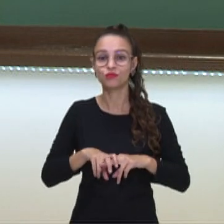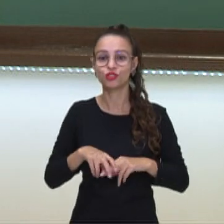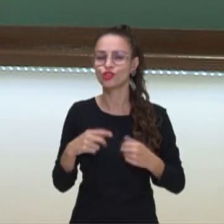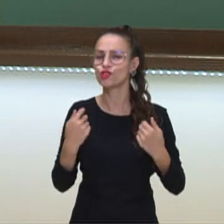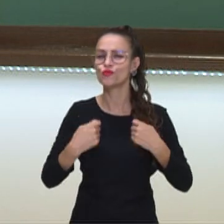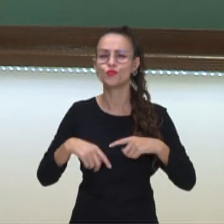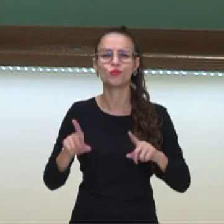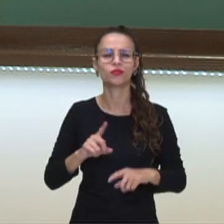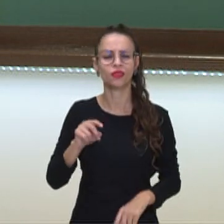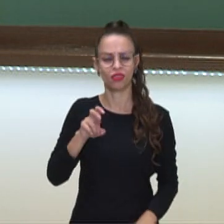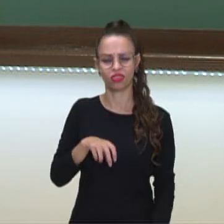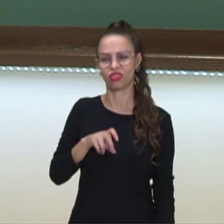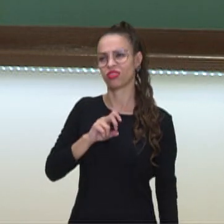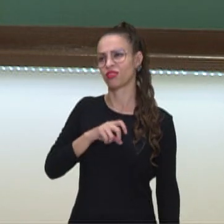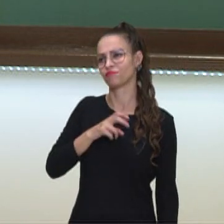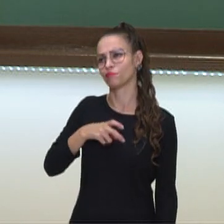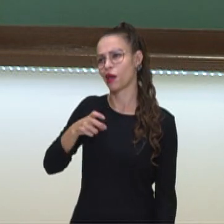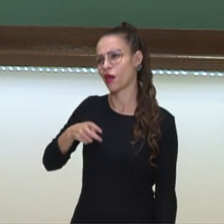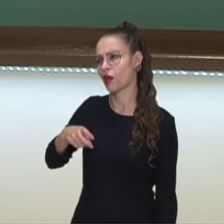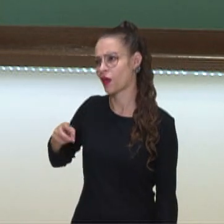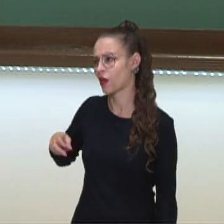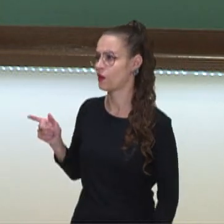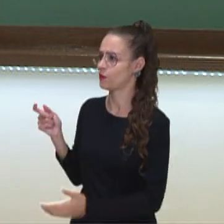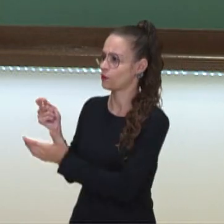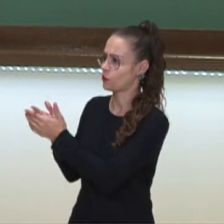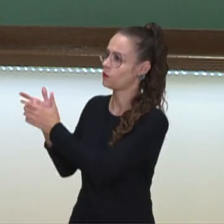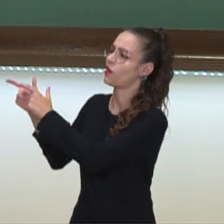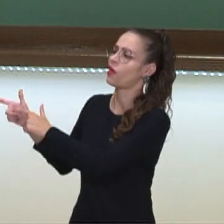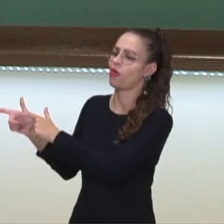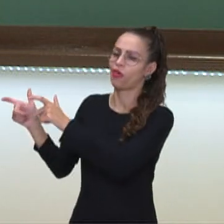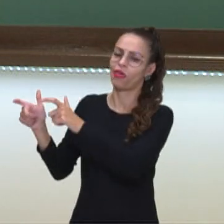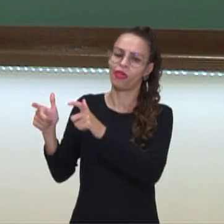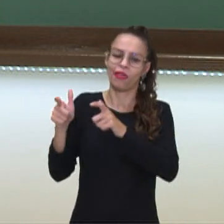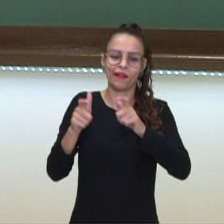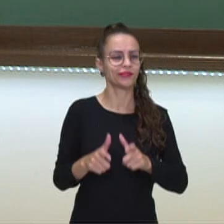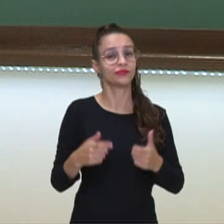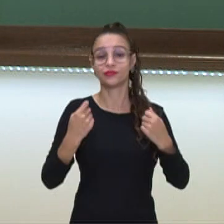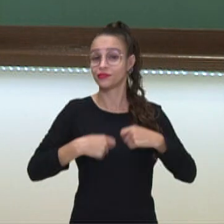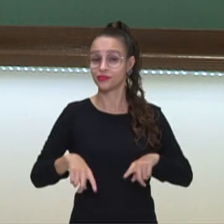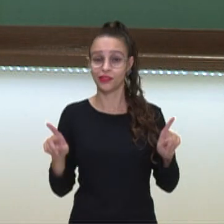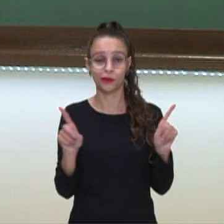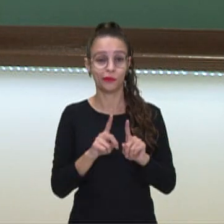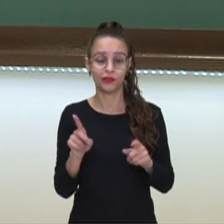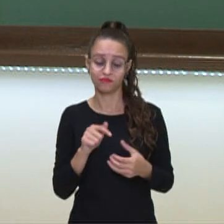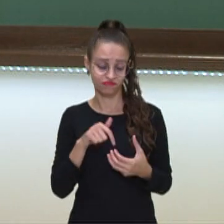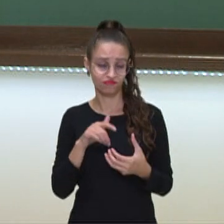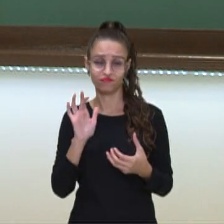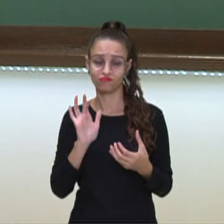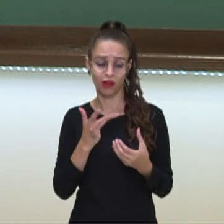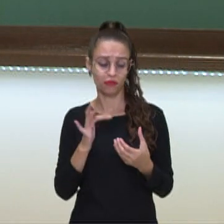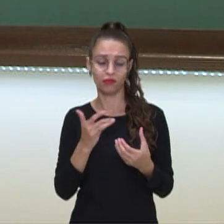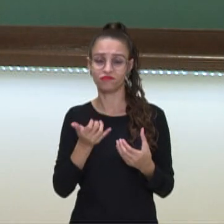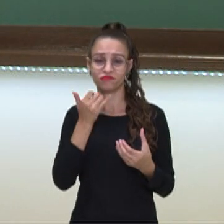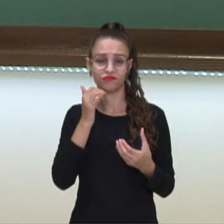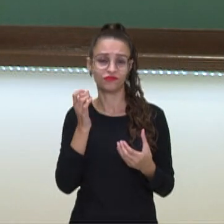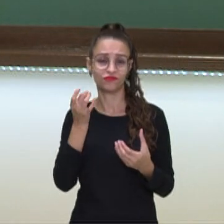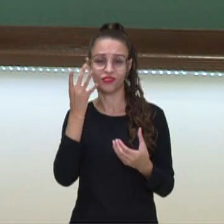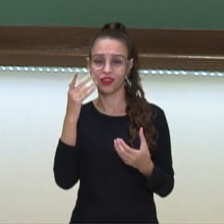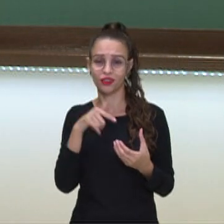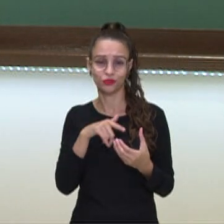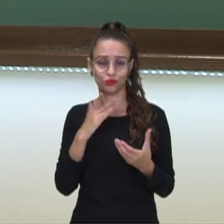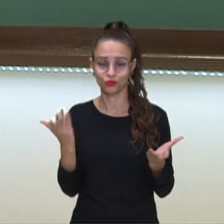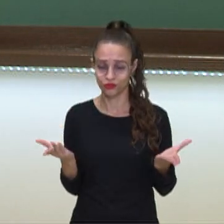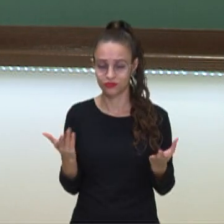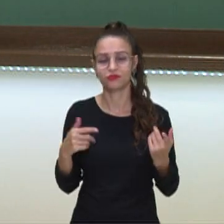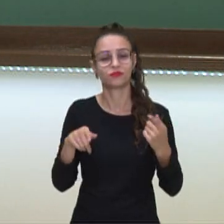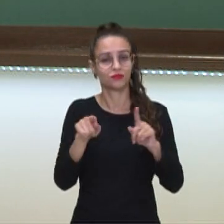não precisa sair do seu lugar para ir comprar a comida que você queira comer durante a partida, tá?